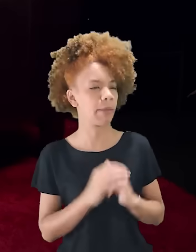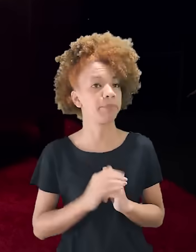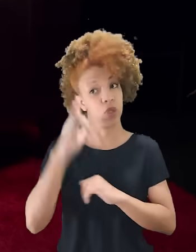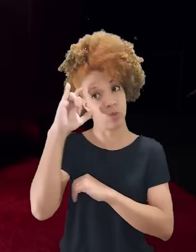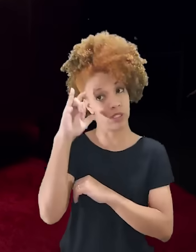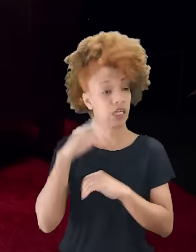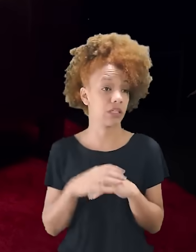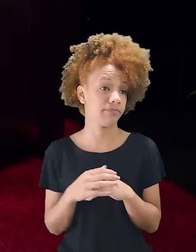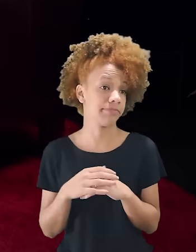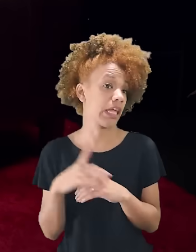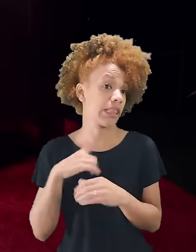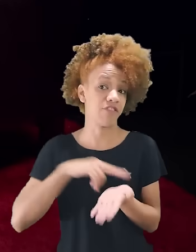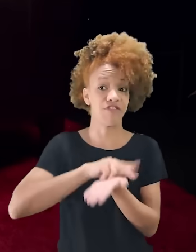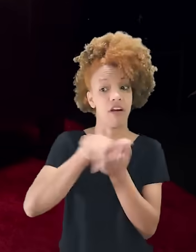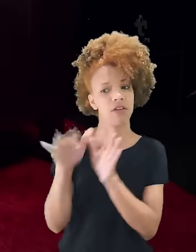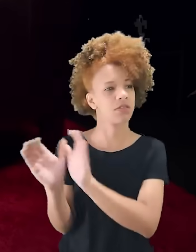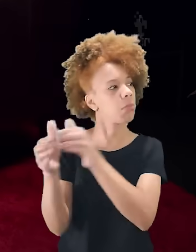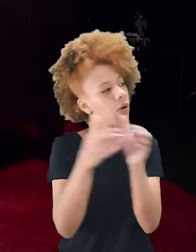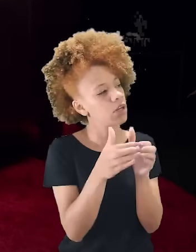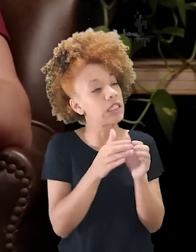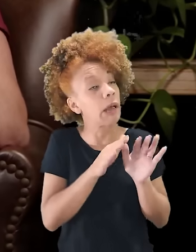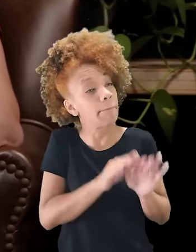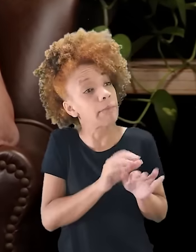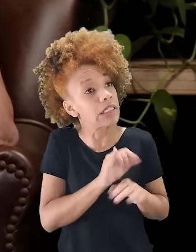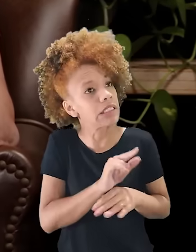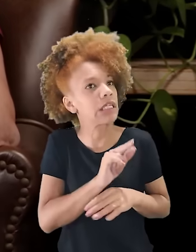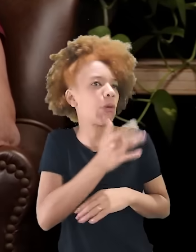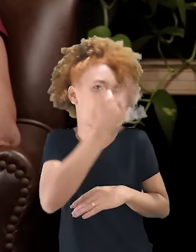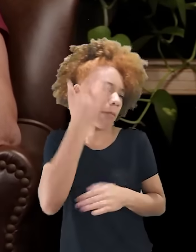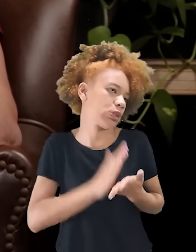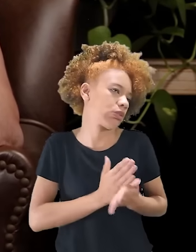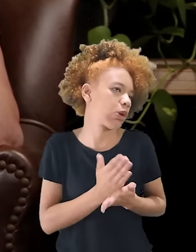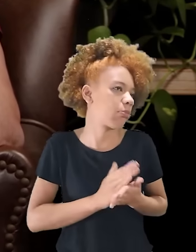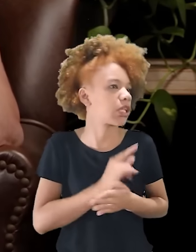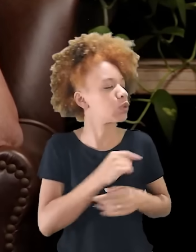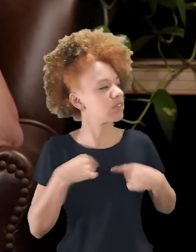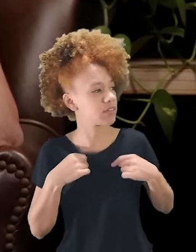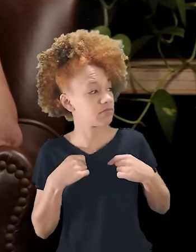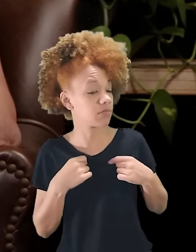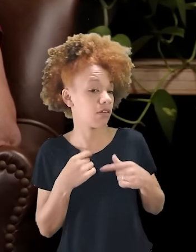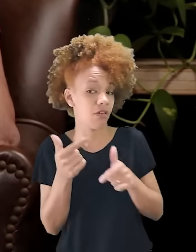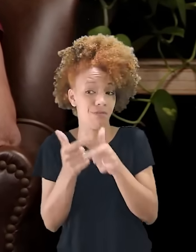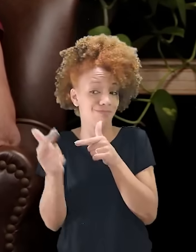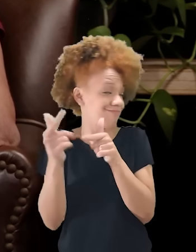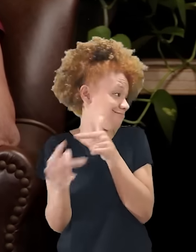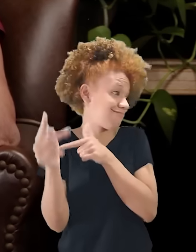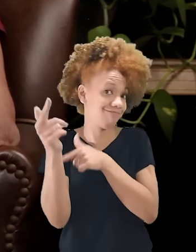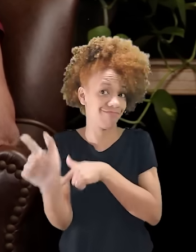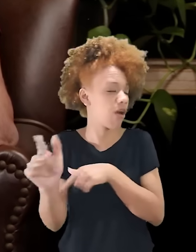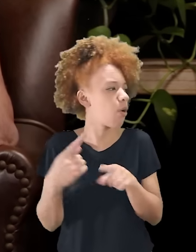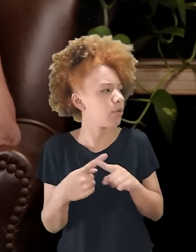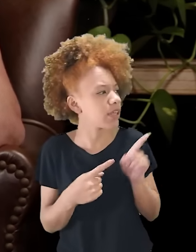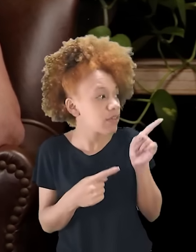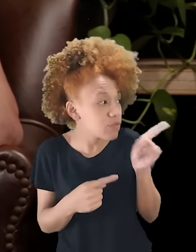Instagram ele acaba sendo uma vertical de várias bolhas se uma pessoa tá incomodada com a coisa que você veste para mim o problema é só dela porque você